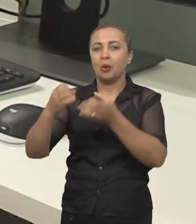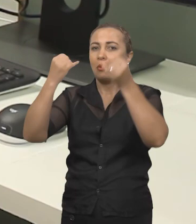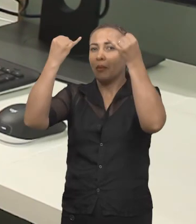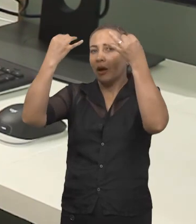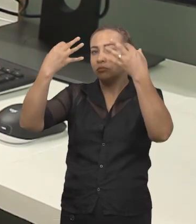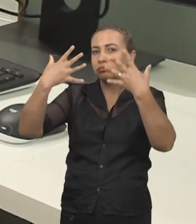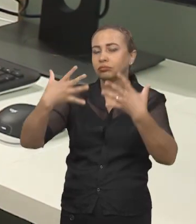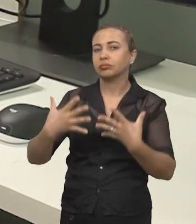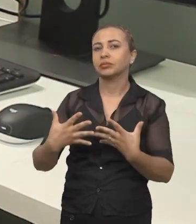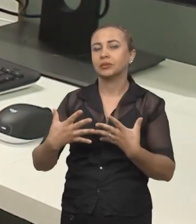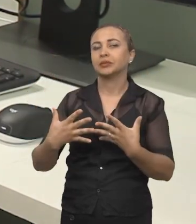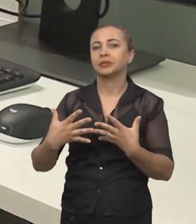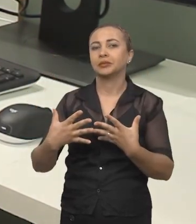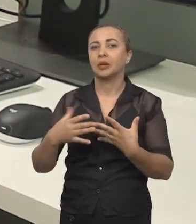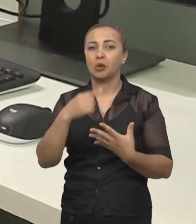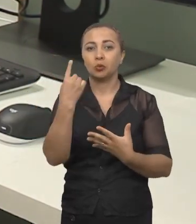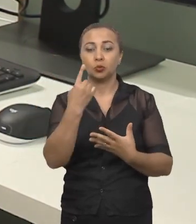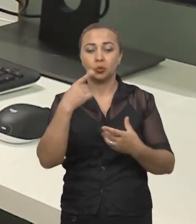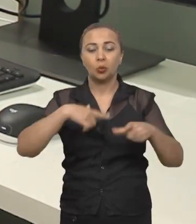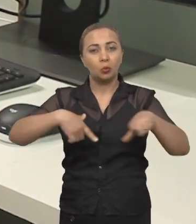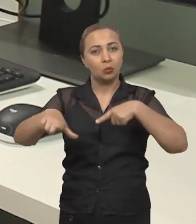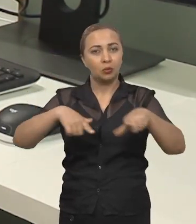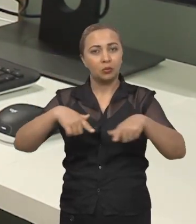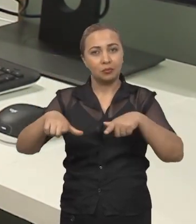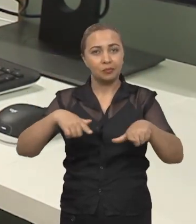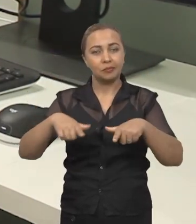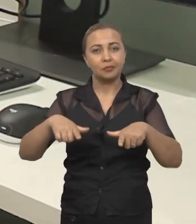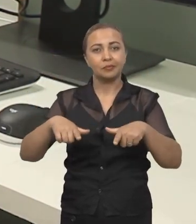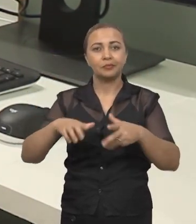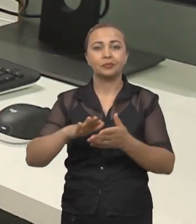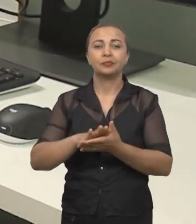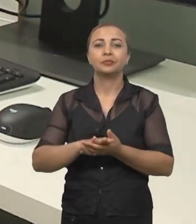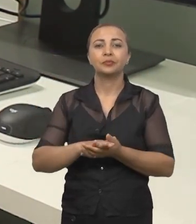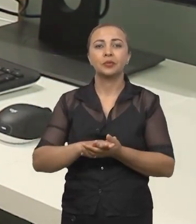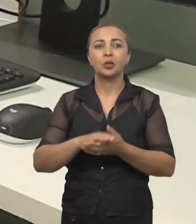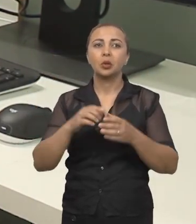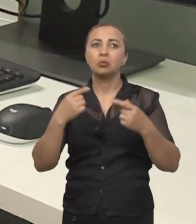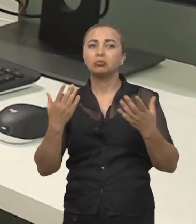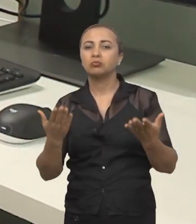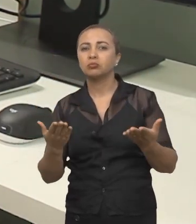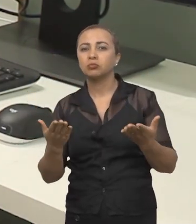definição, né, de um trabalho